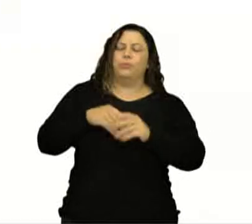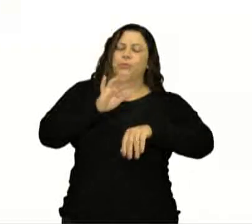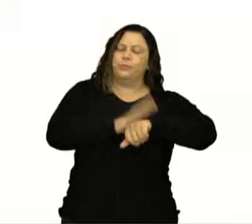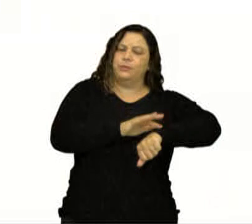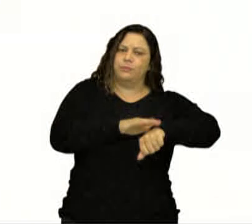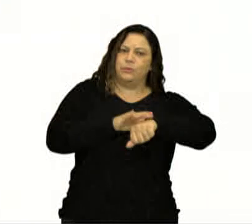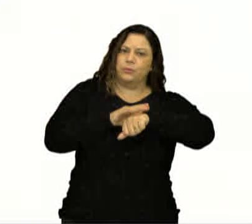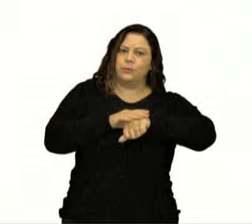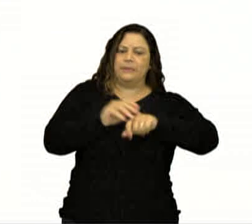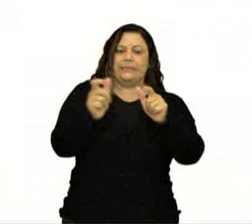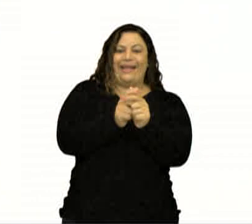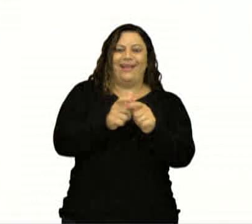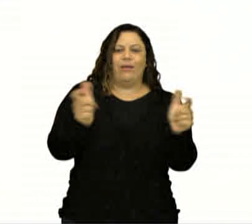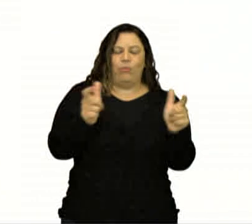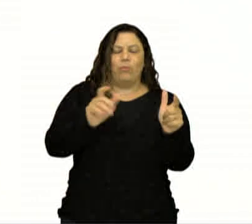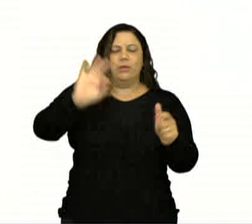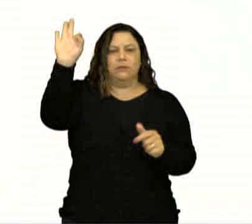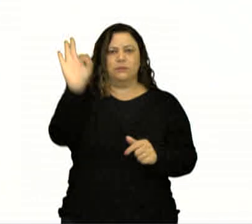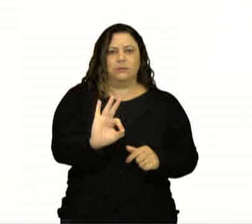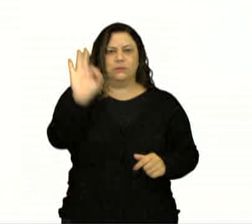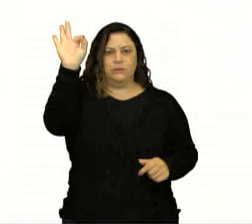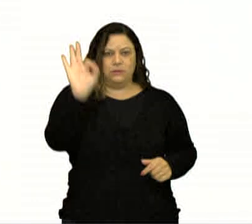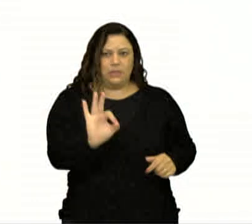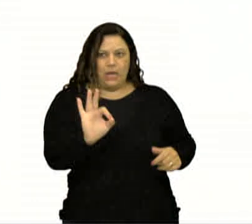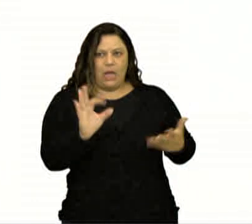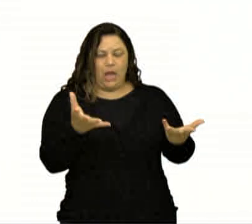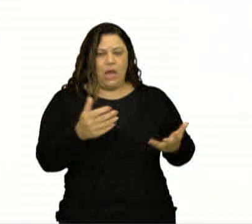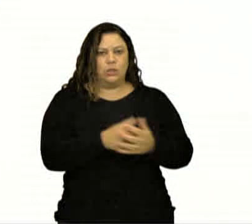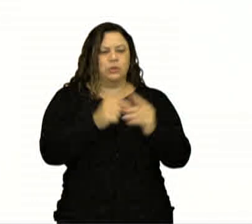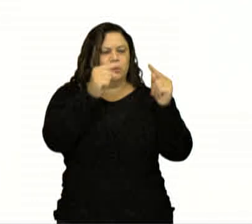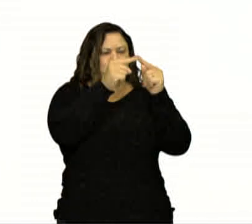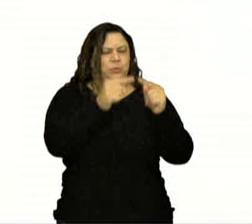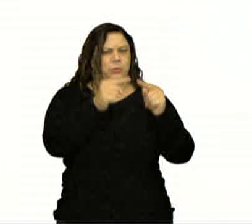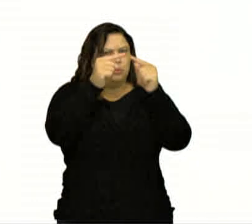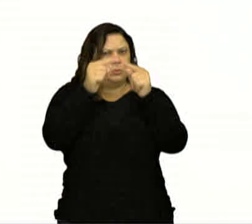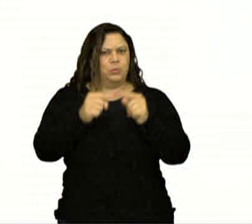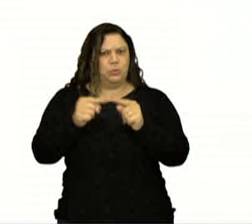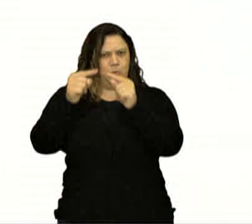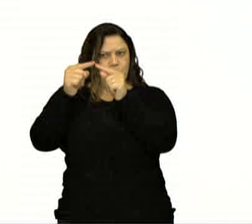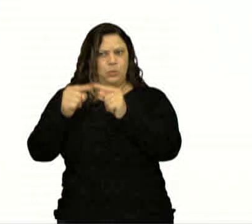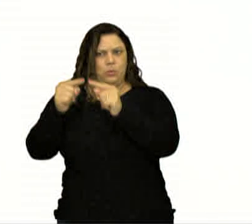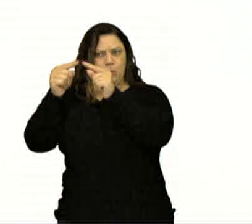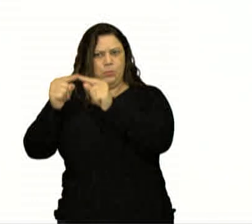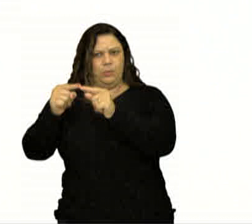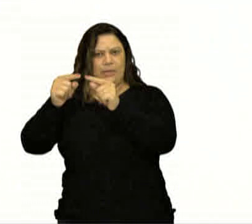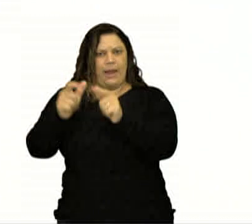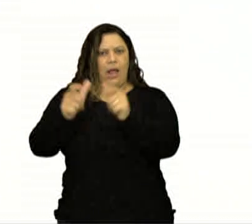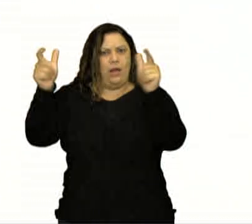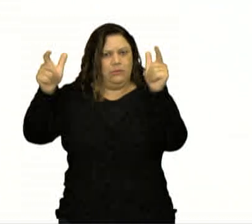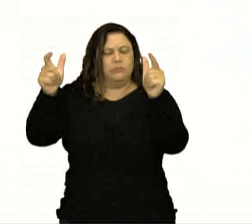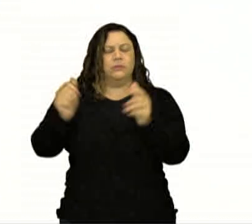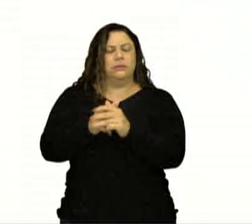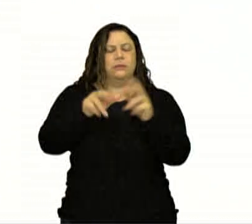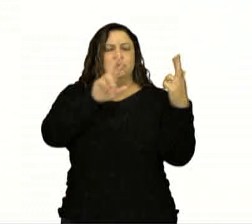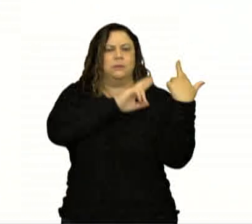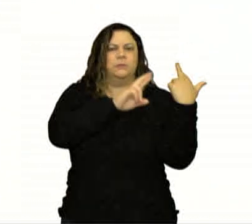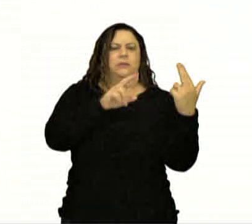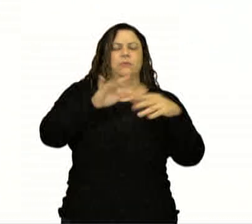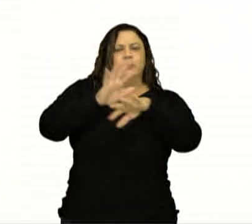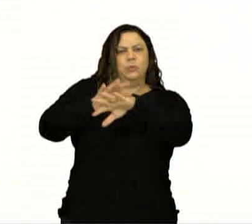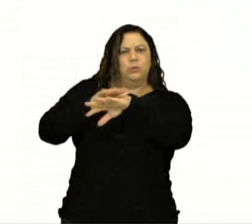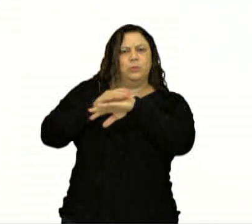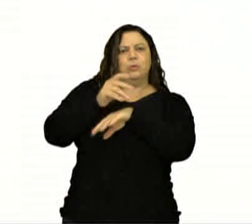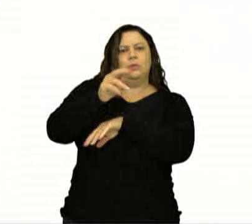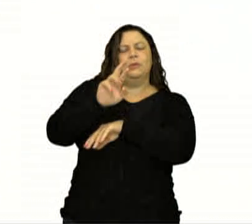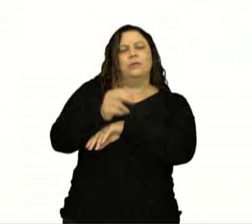Ou seja, aumenta a taxa de se combinar aqueles genes recessivos que são responsáveis por essas doenças raras.